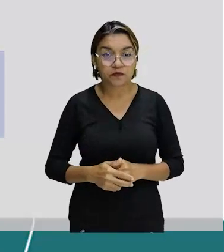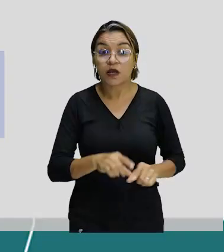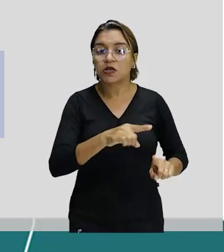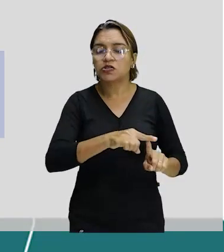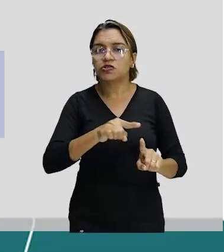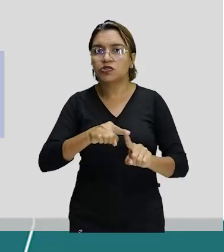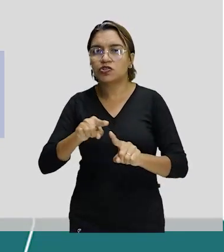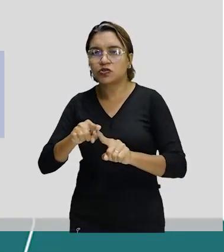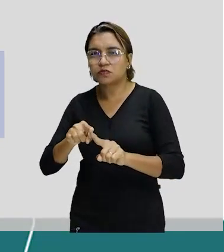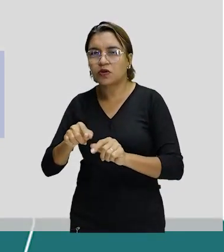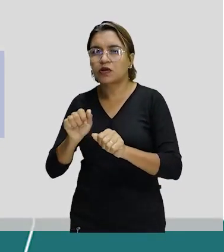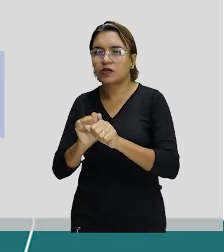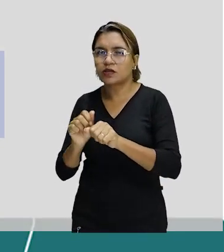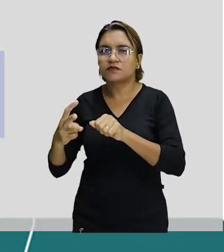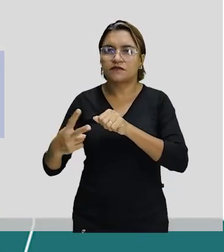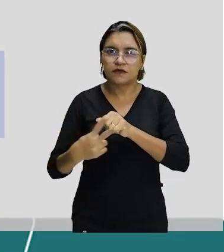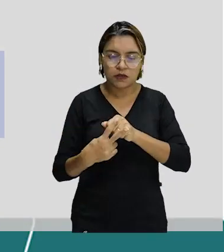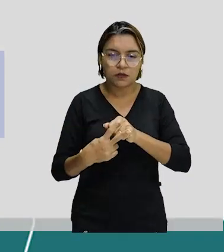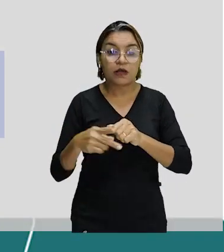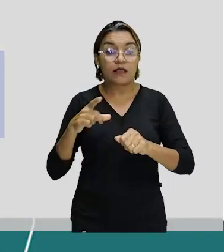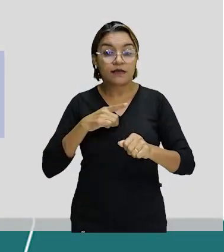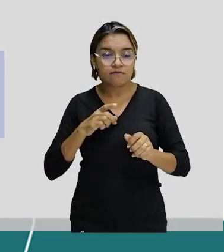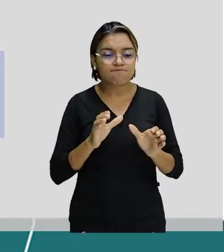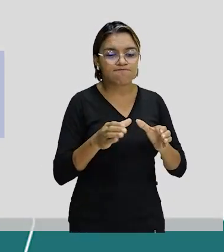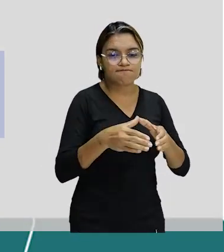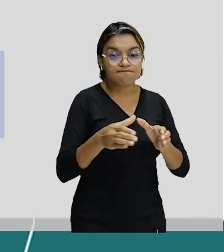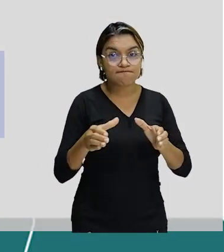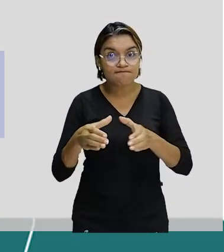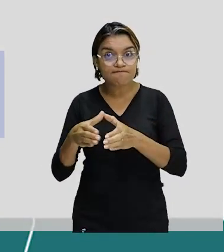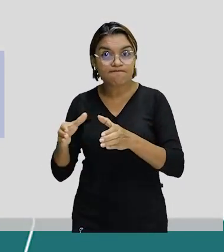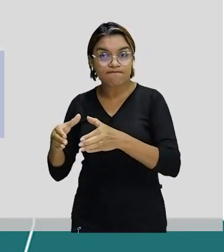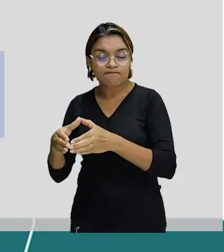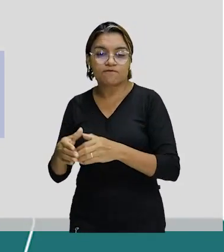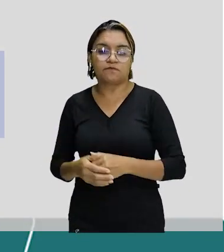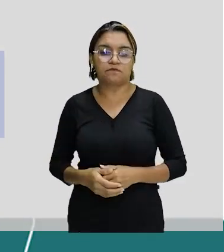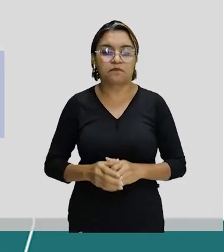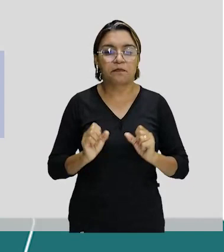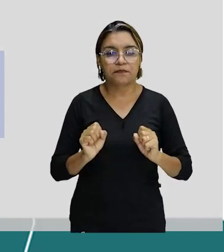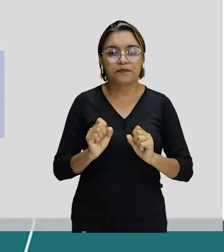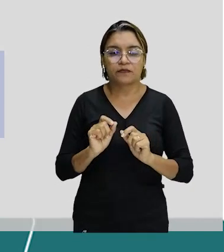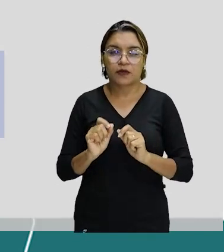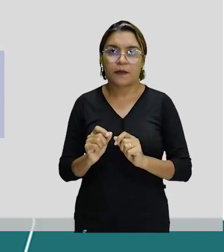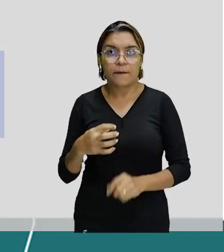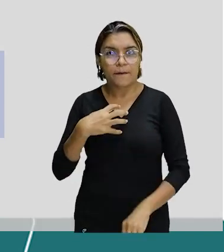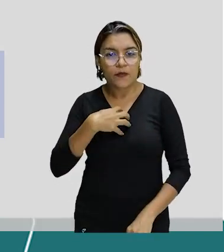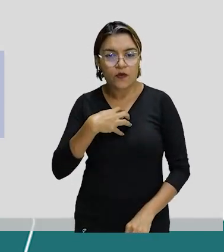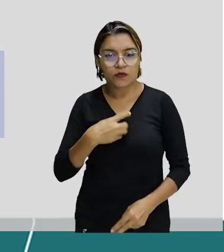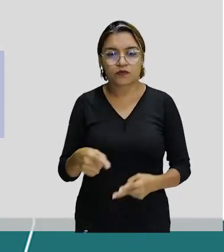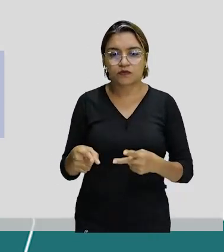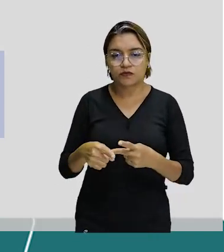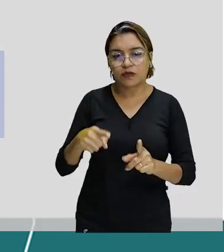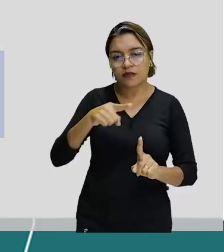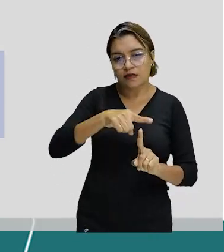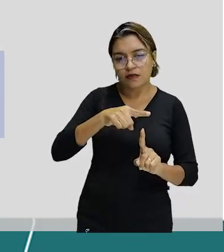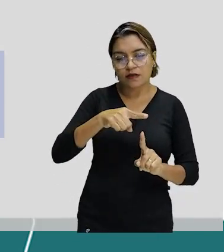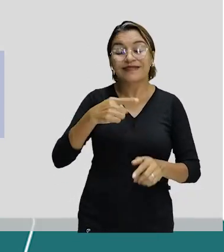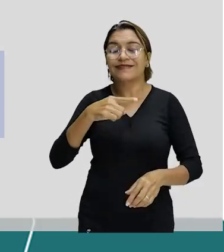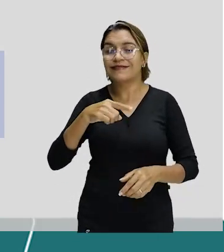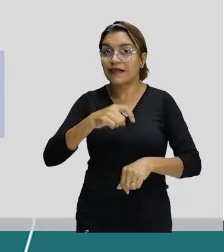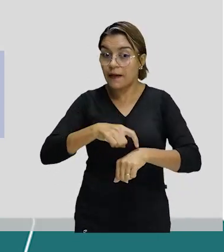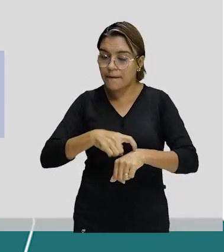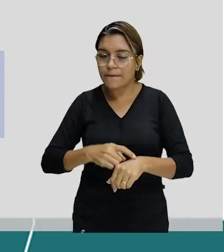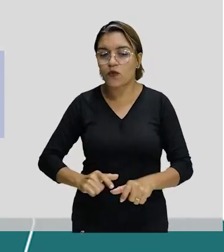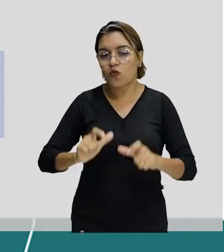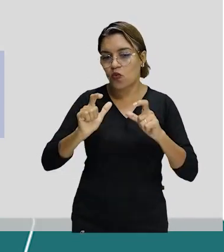de advérbio. Quando nós pensamos em advérbios, a gente tem as classificações. Advérbio pode ser de modo, tempo,